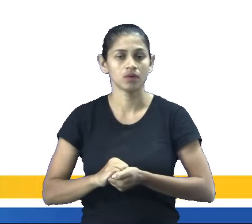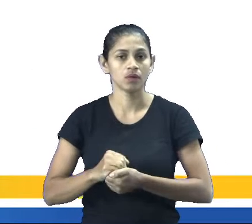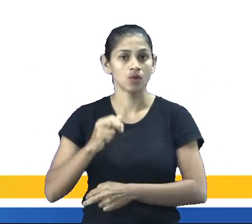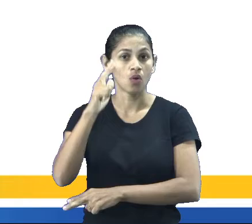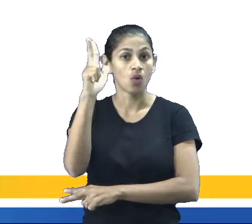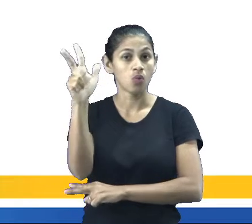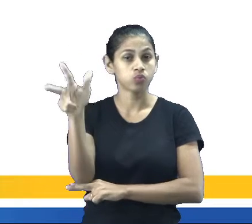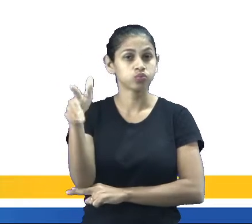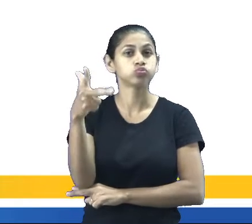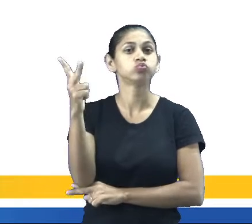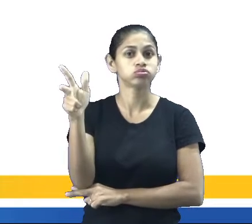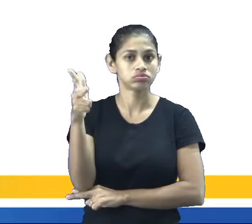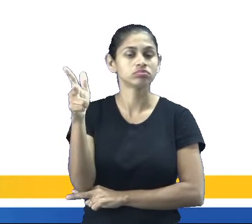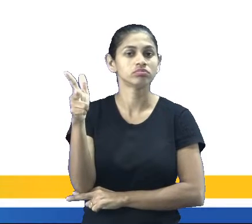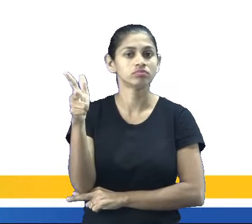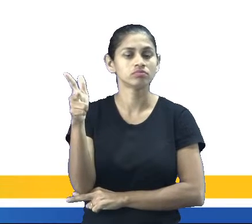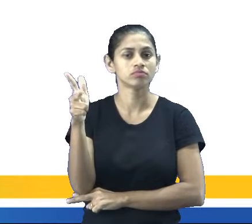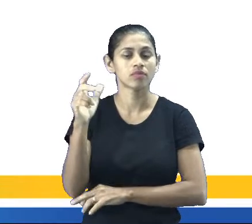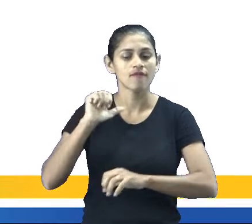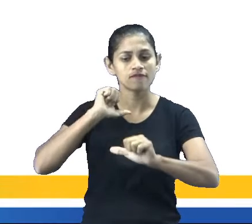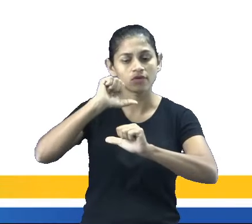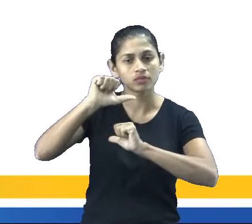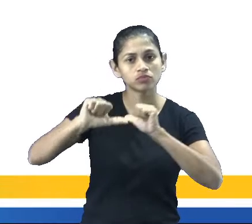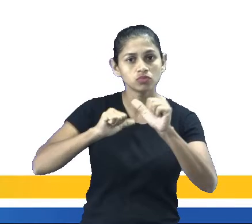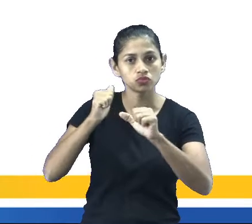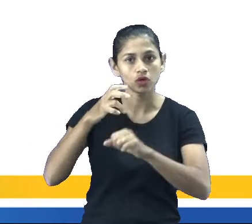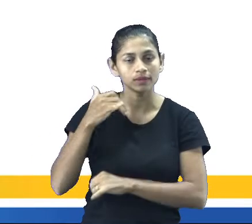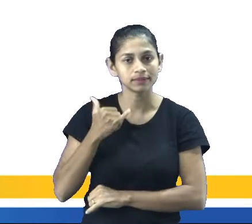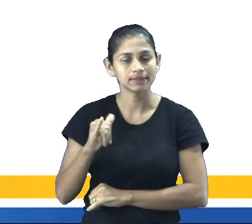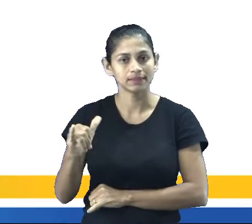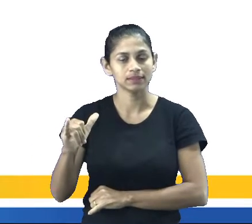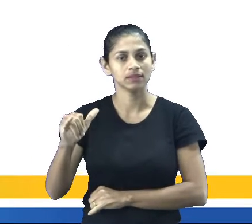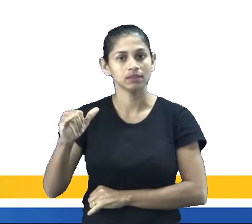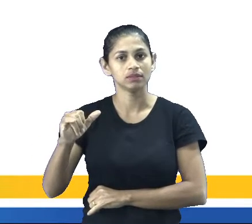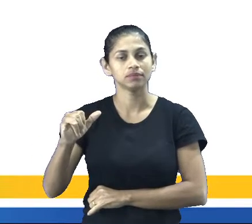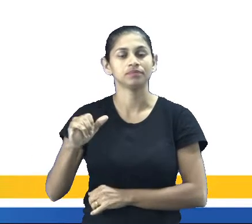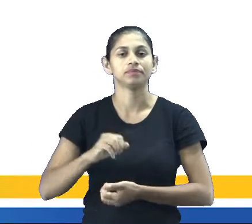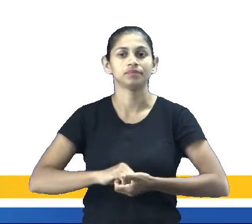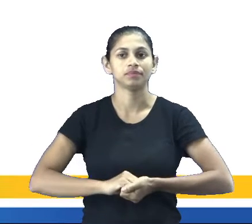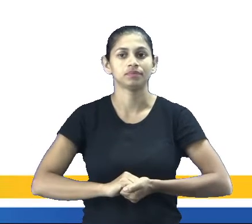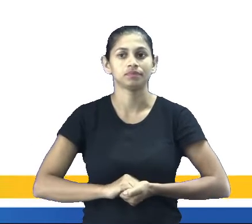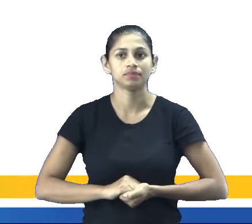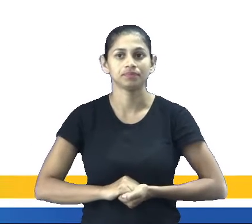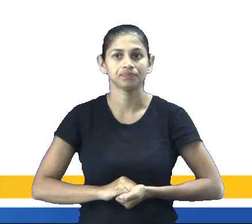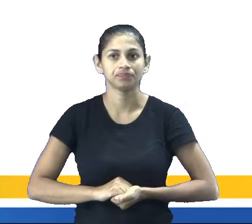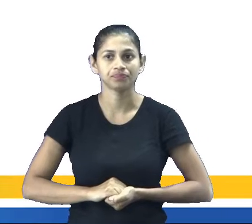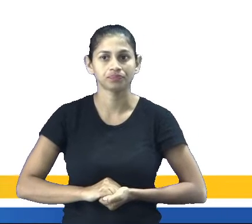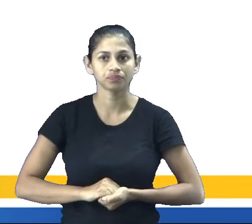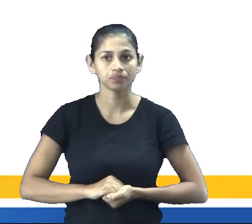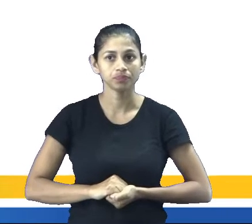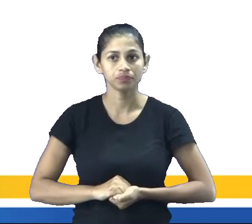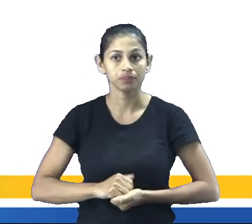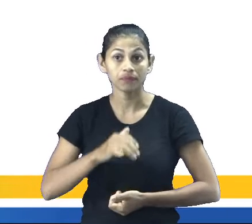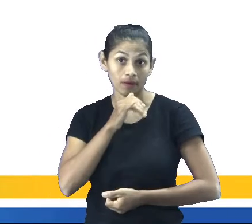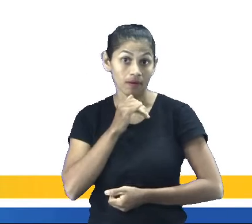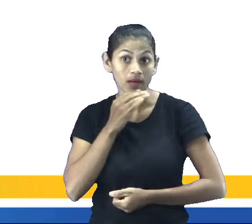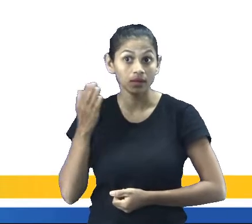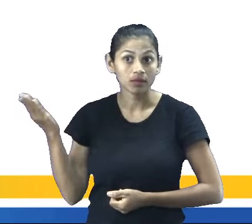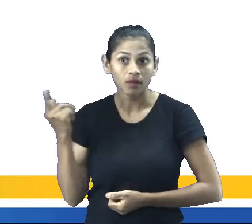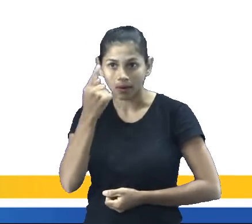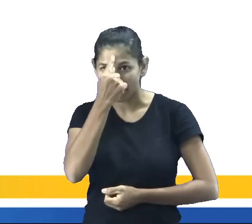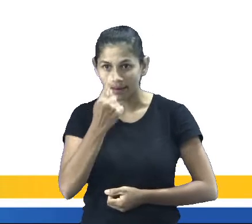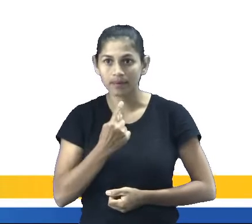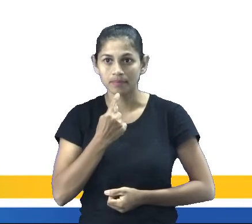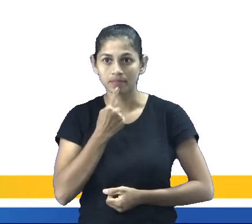o movimento dessas turbinas vai gerar aqui a energia elétrica. Então aqui, ó, a gente tem a